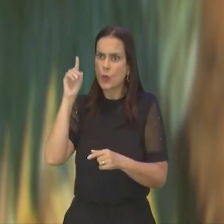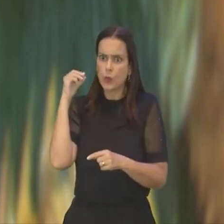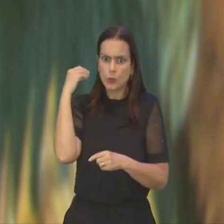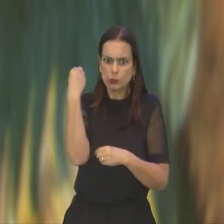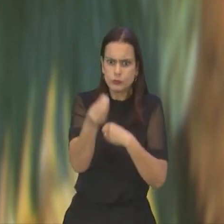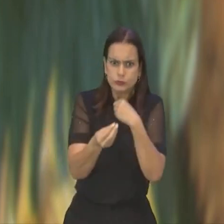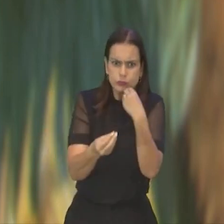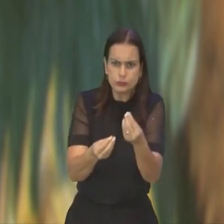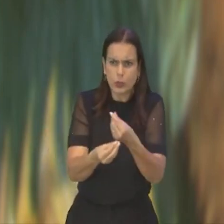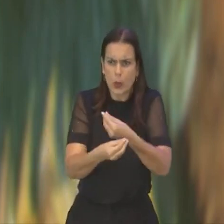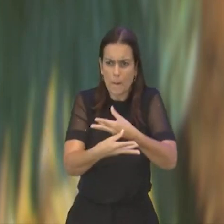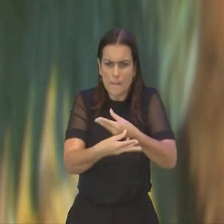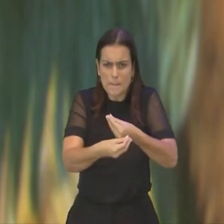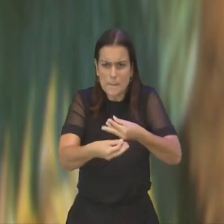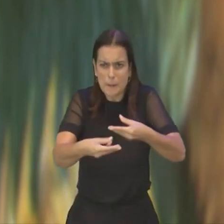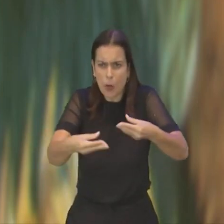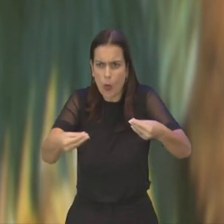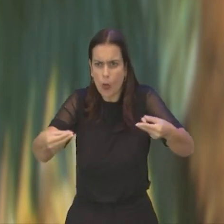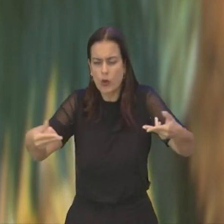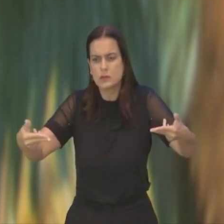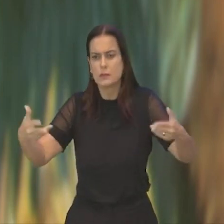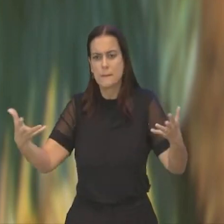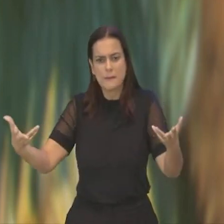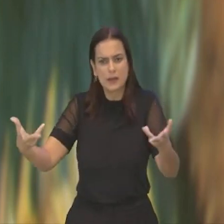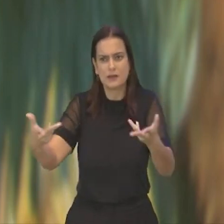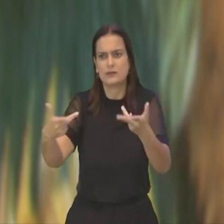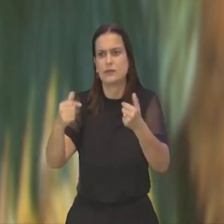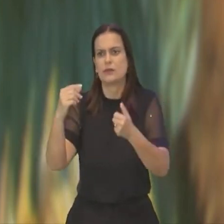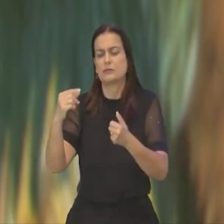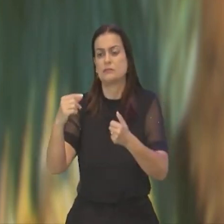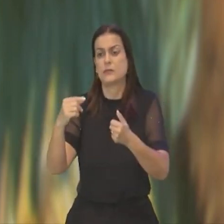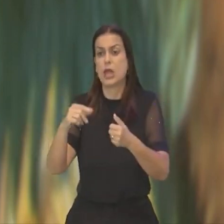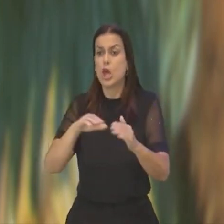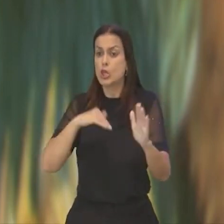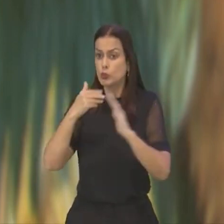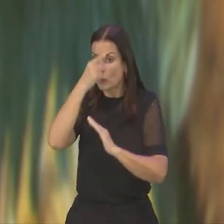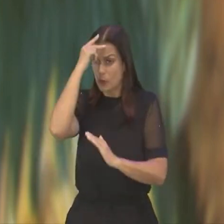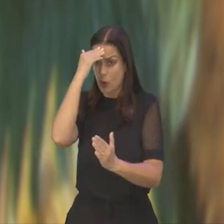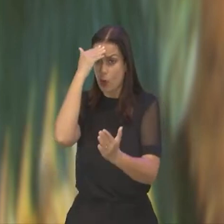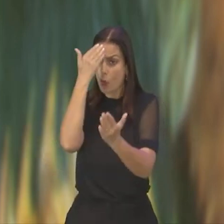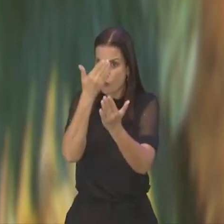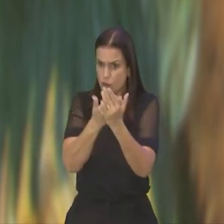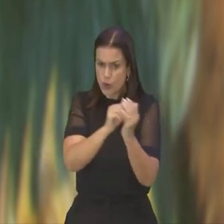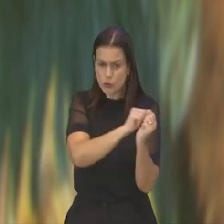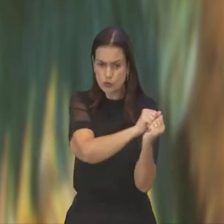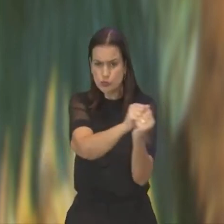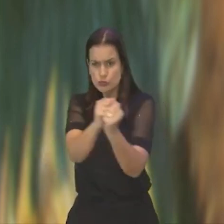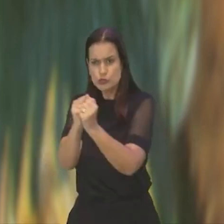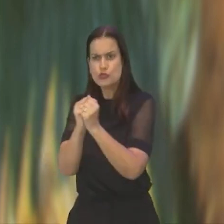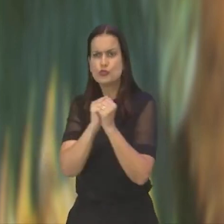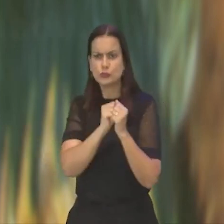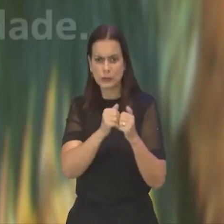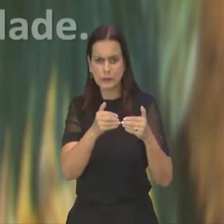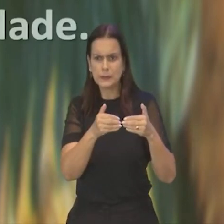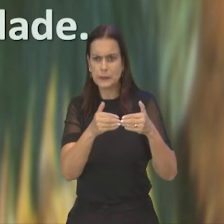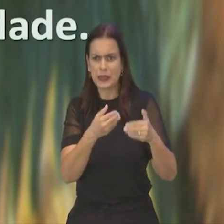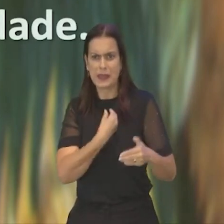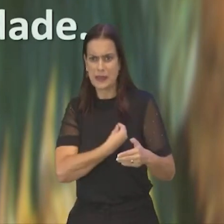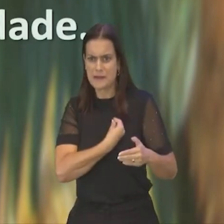por meio dos apóstolos. Todos os que criam estavam juntos e tinham tudo em